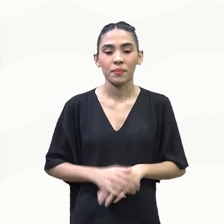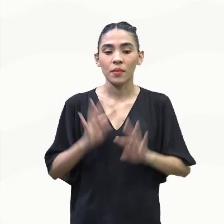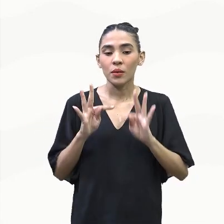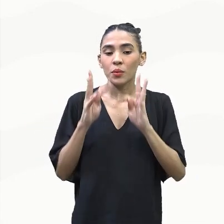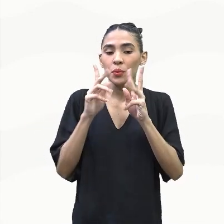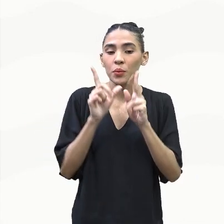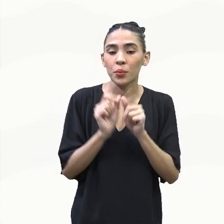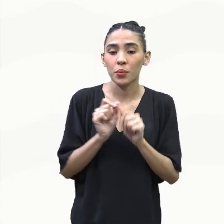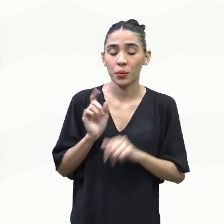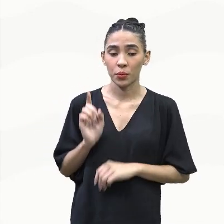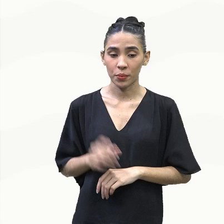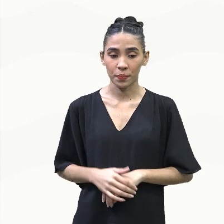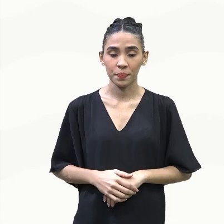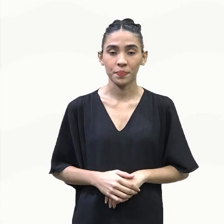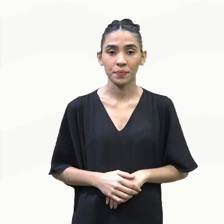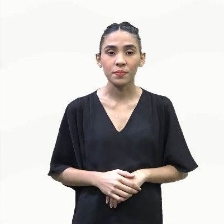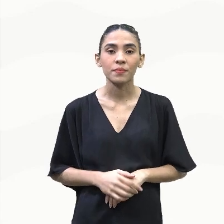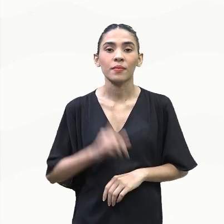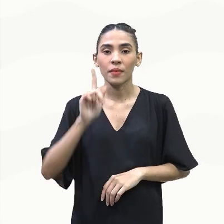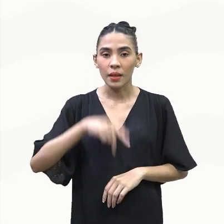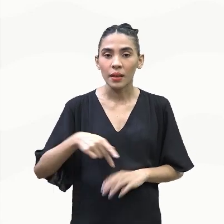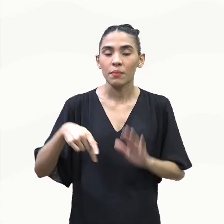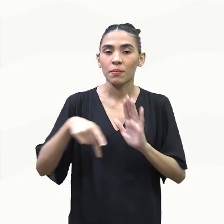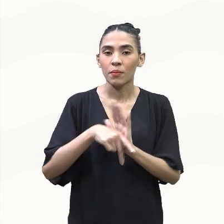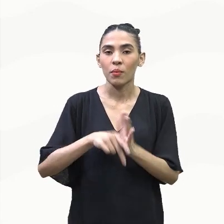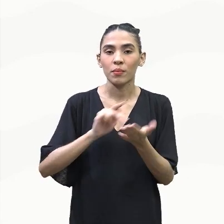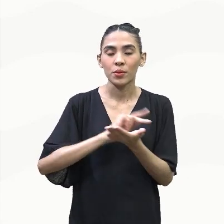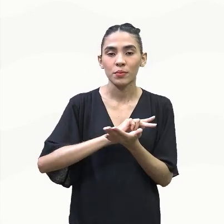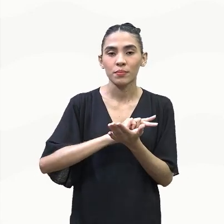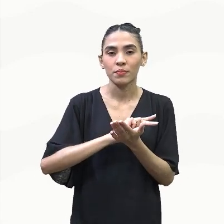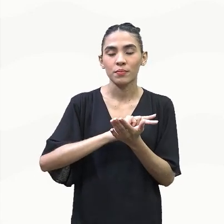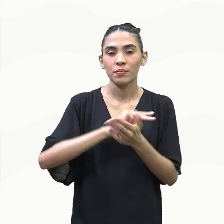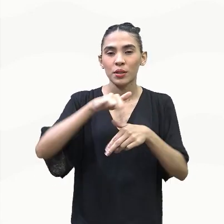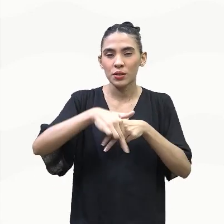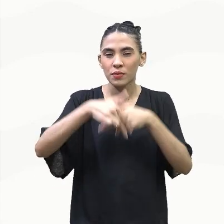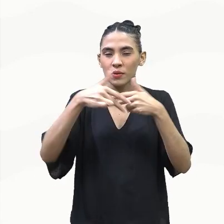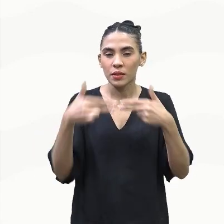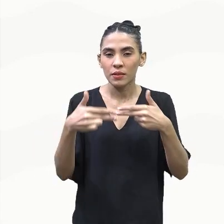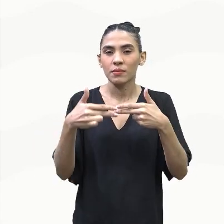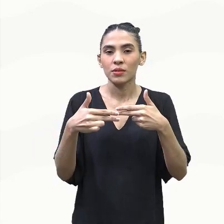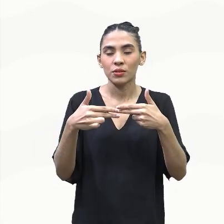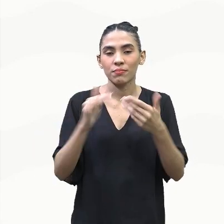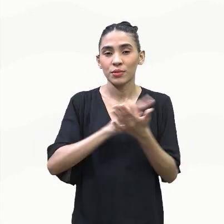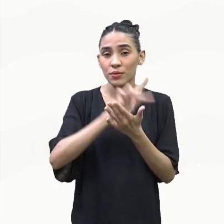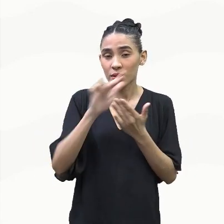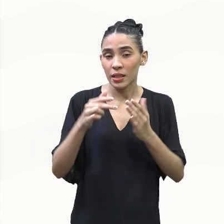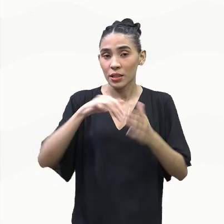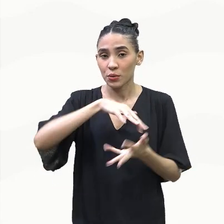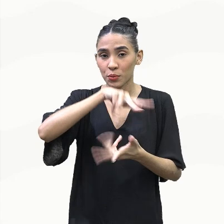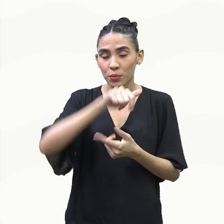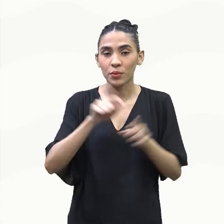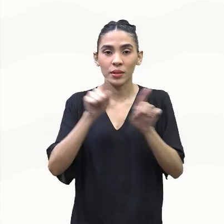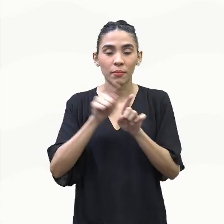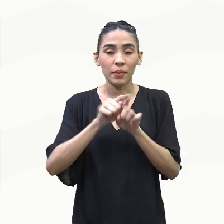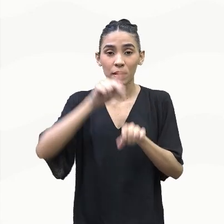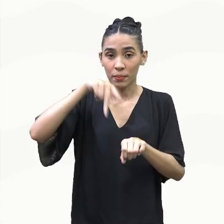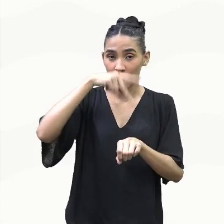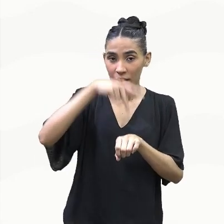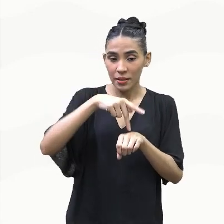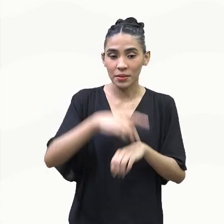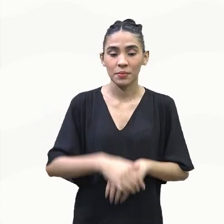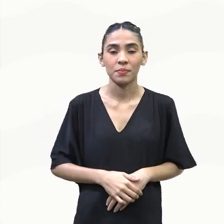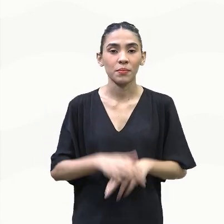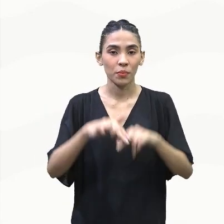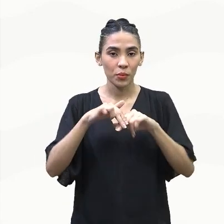Tudo isso faz parte da diversidade do mundo, né? E do nosso país como um todo.